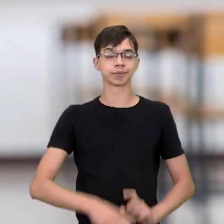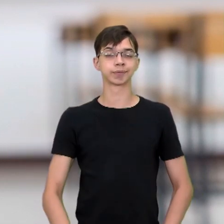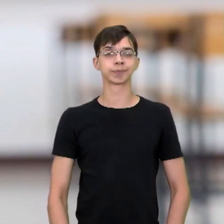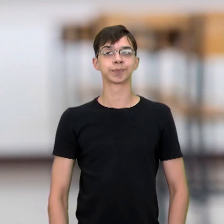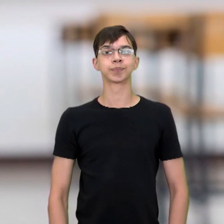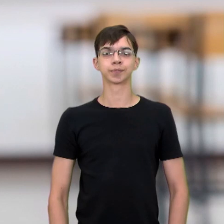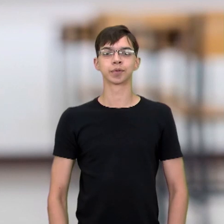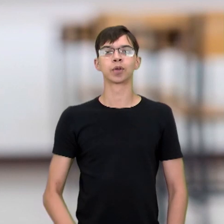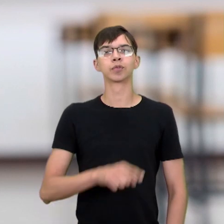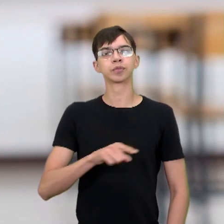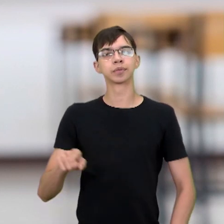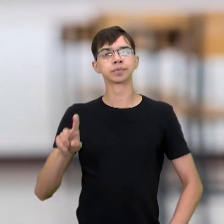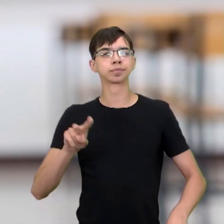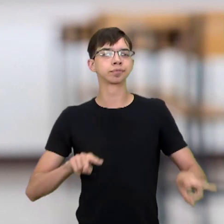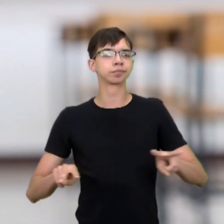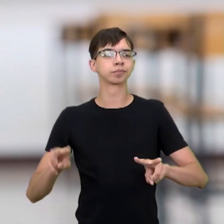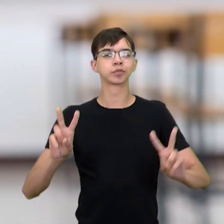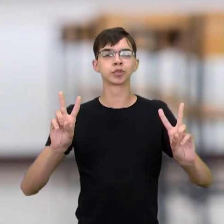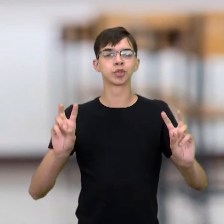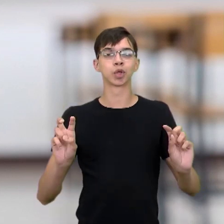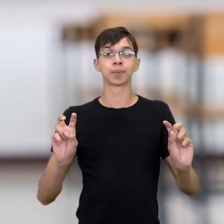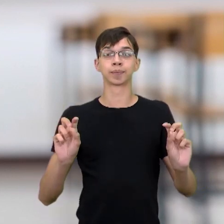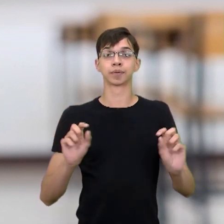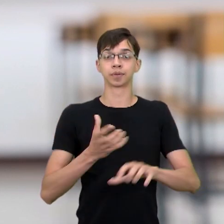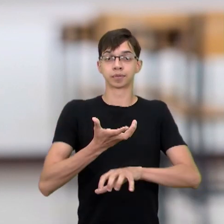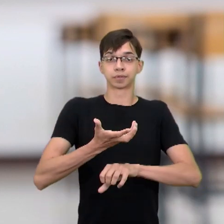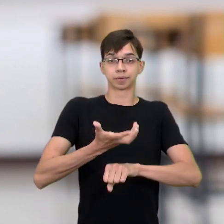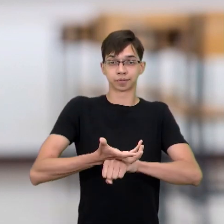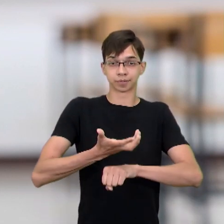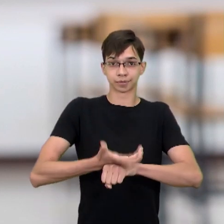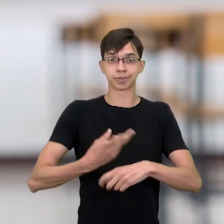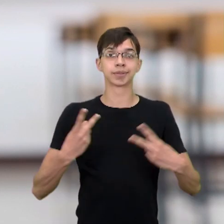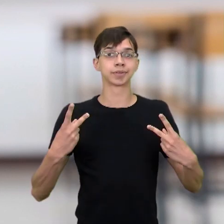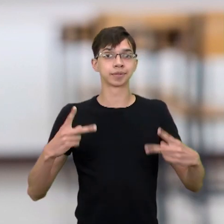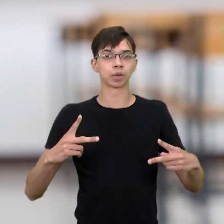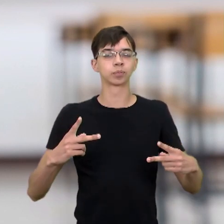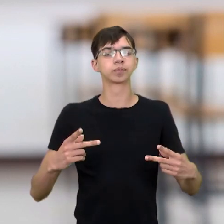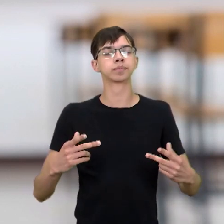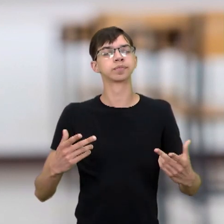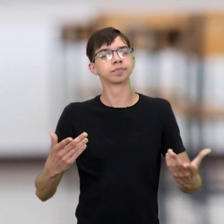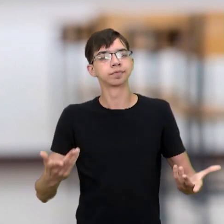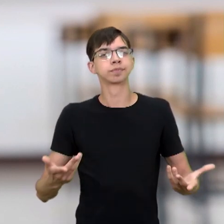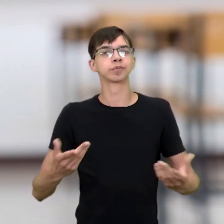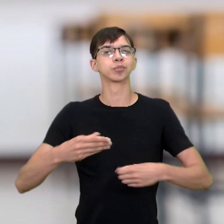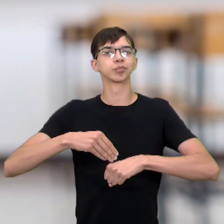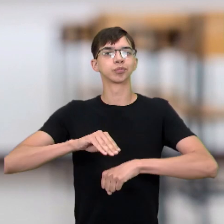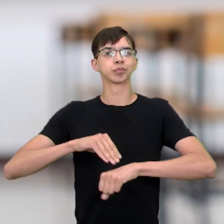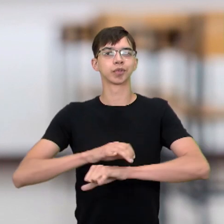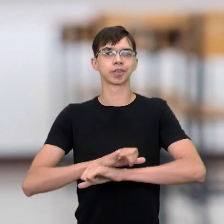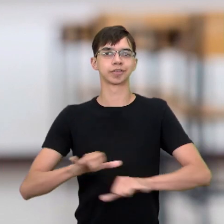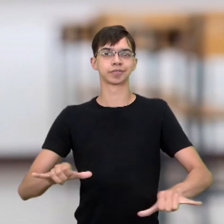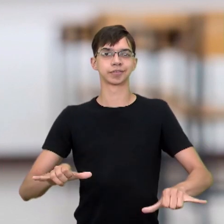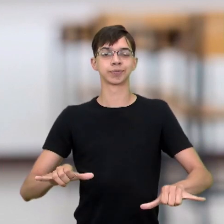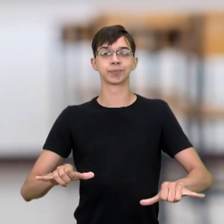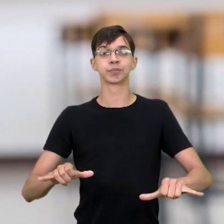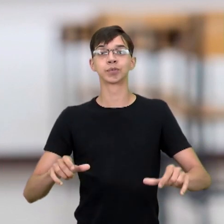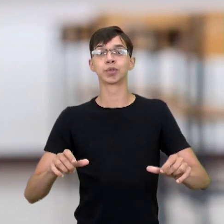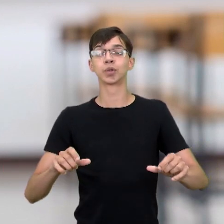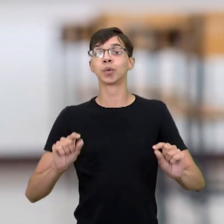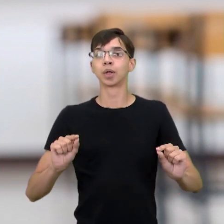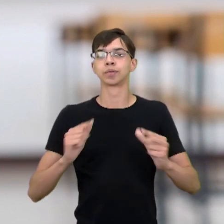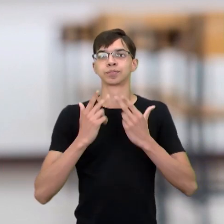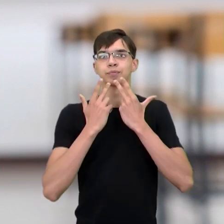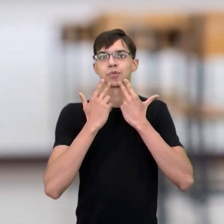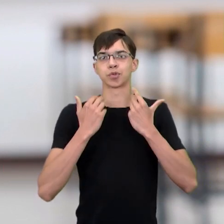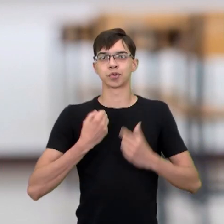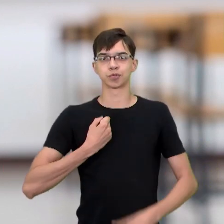visão geral aí dos componentes de vocês. Então, a ideia aqui é a gente continuar, né? A gente terminou a unidade número 1